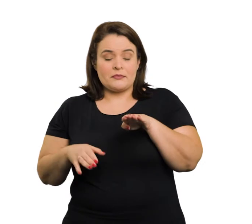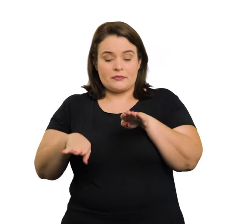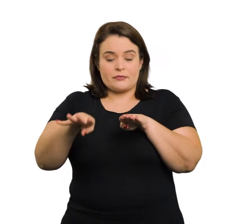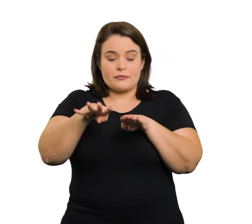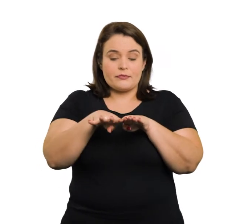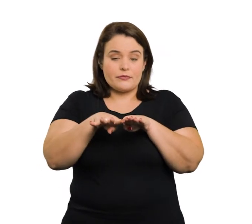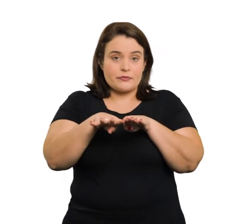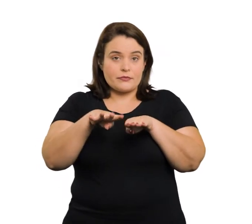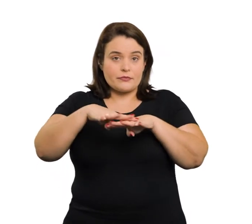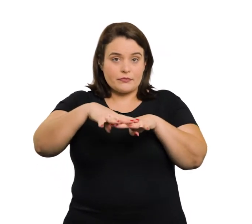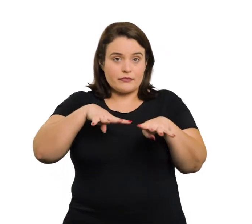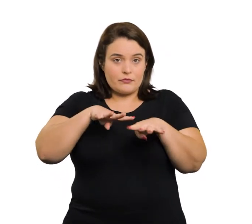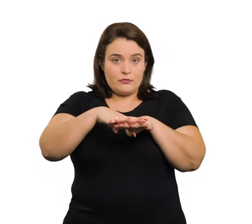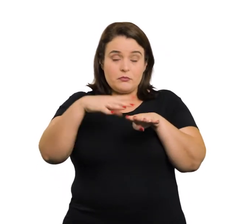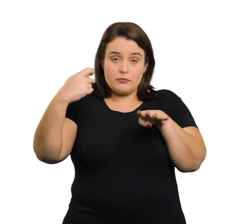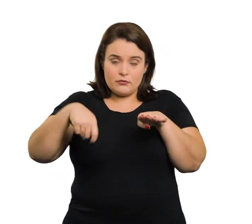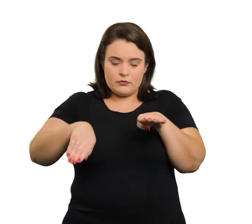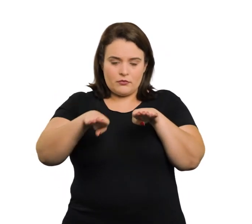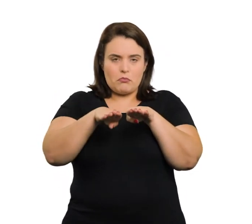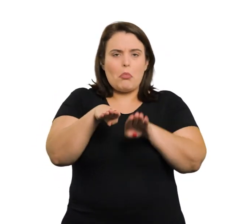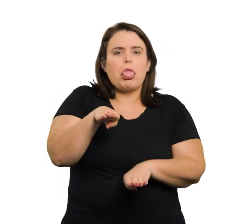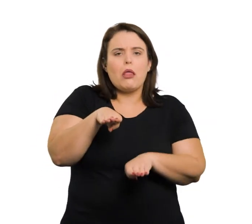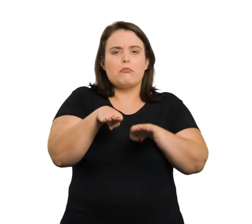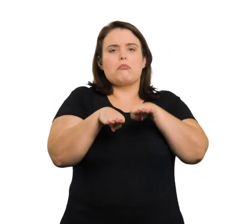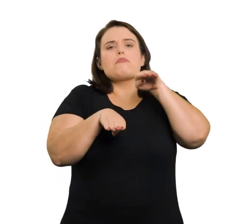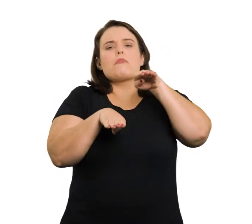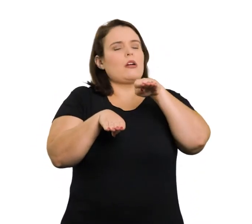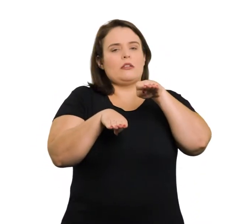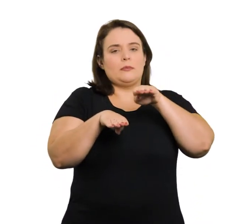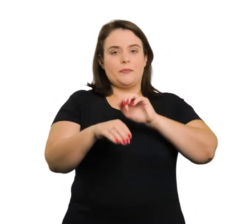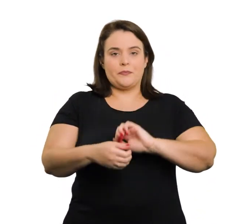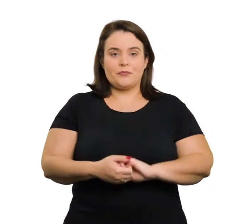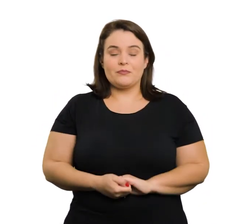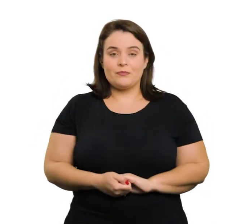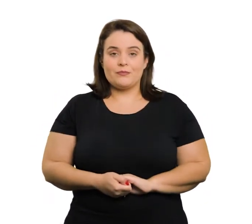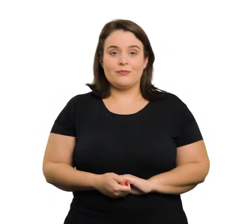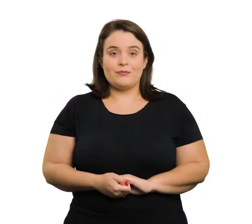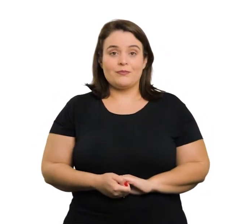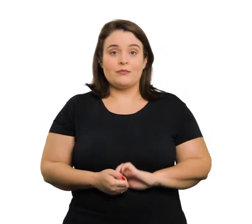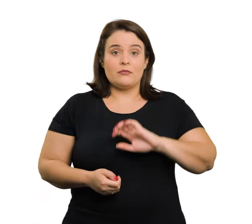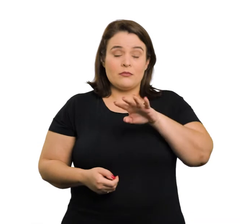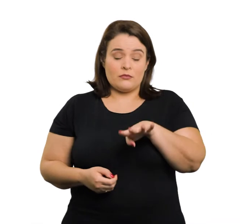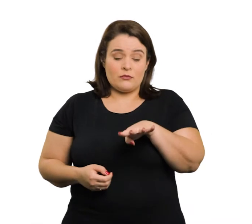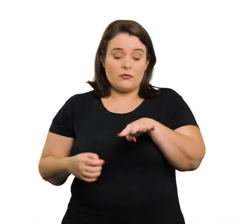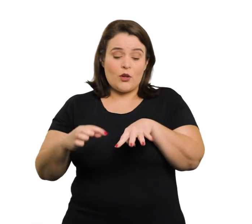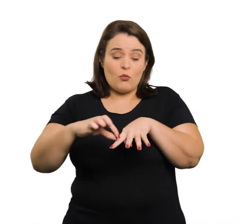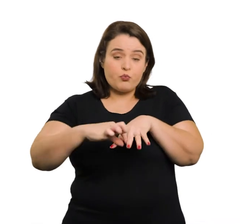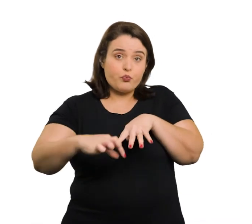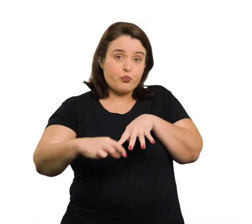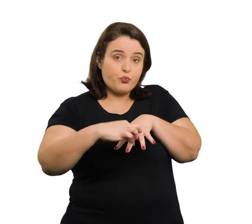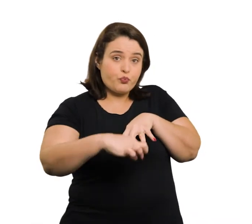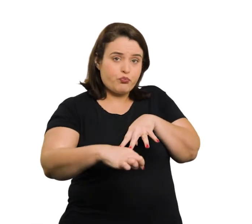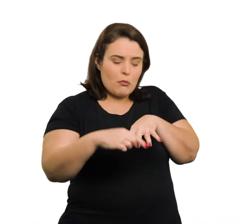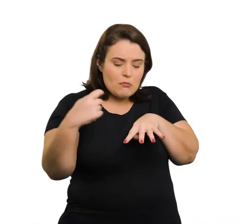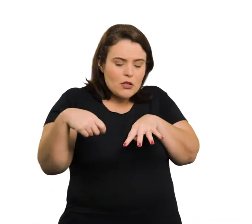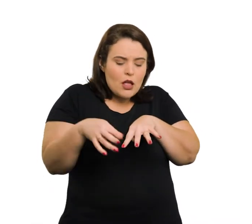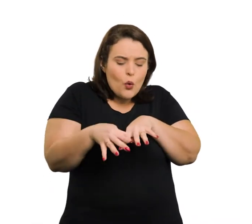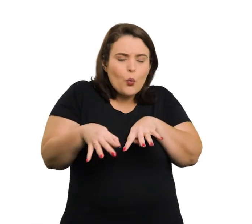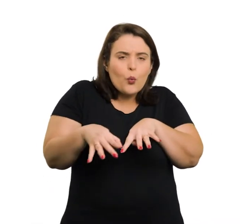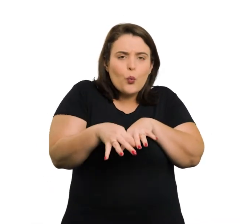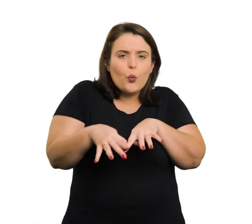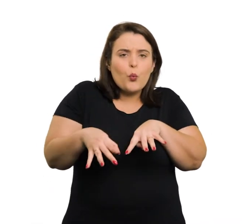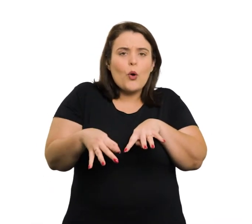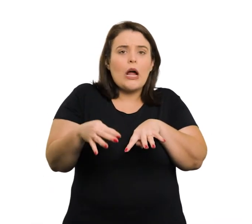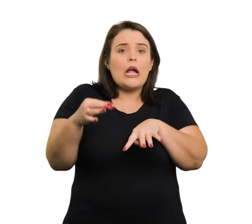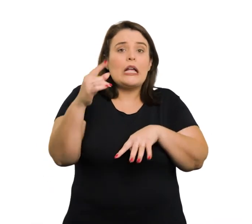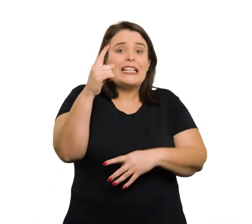em relação ao pavimento adjacente. Eventuais vãos existentes nas tampas devem possuir dimensão